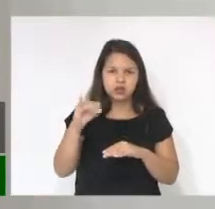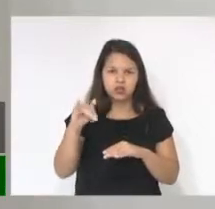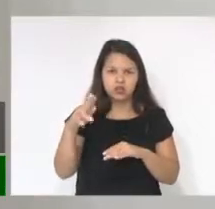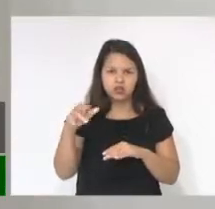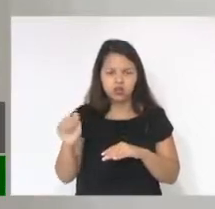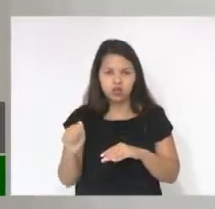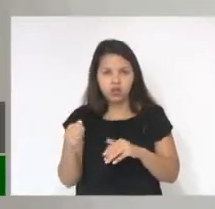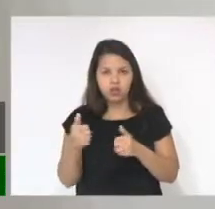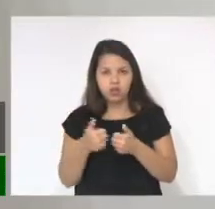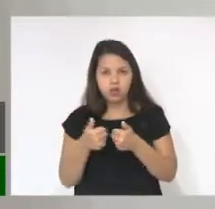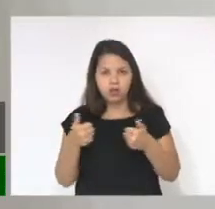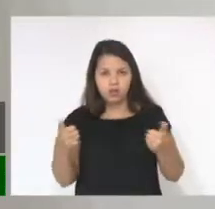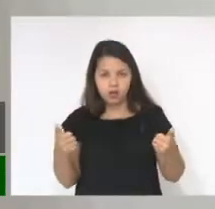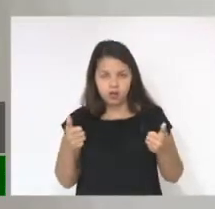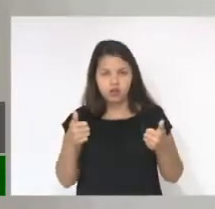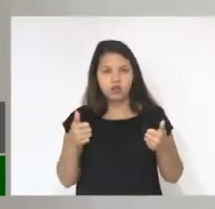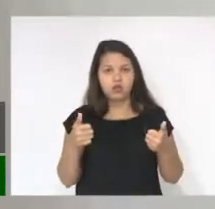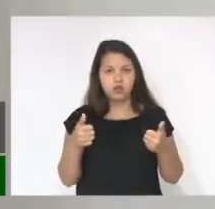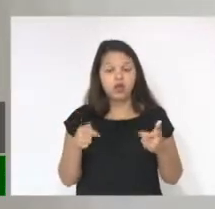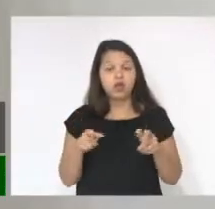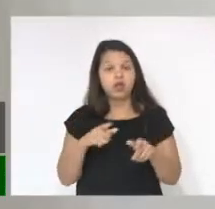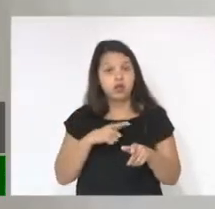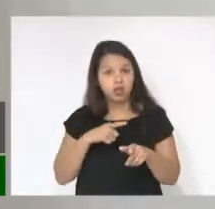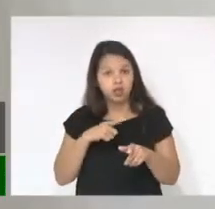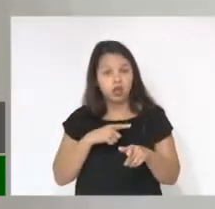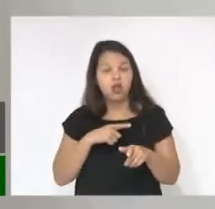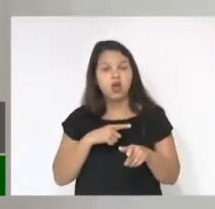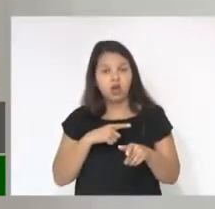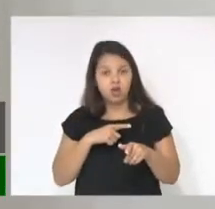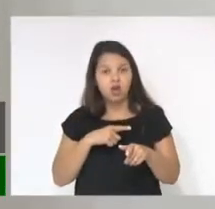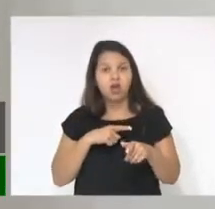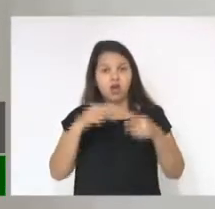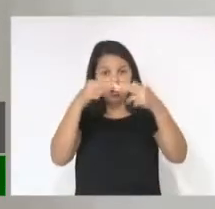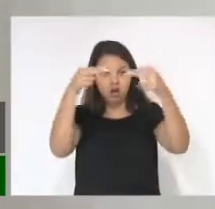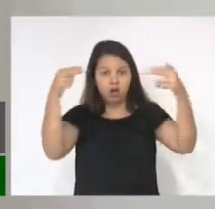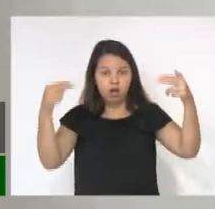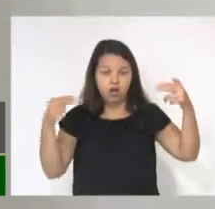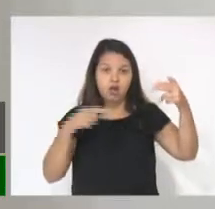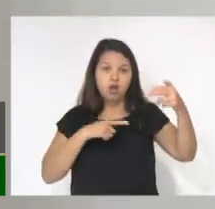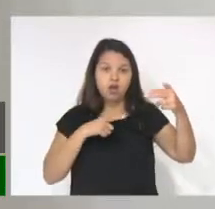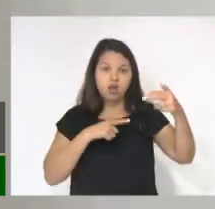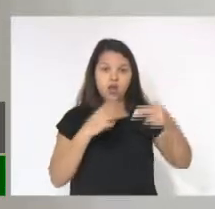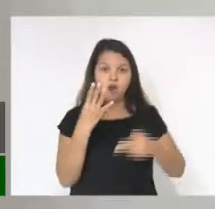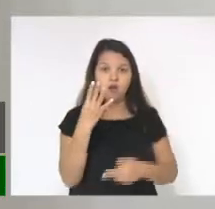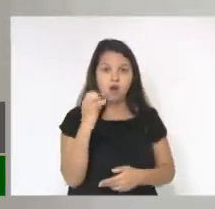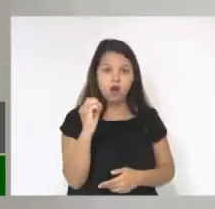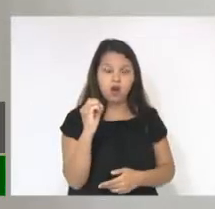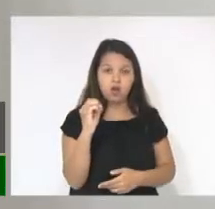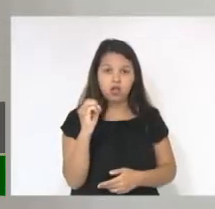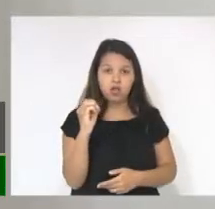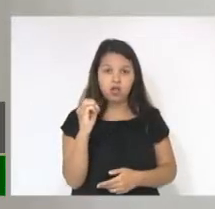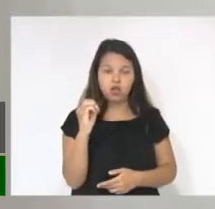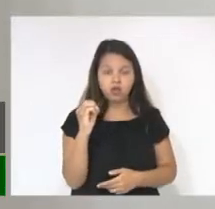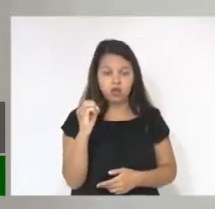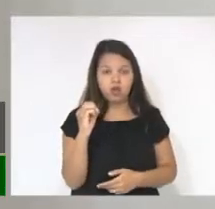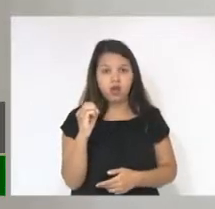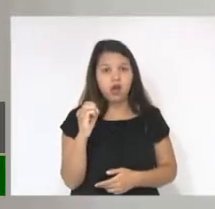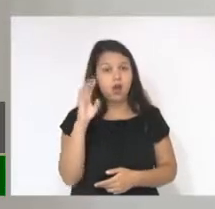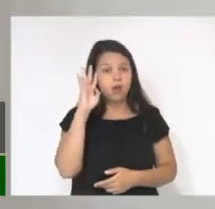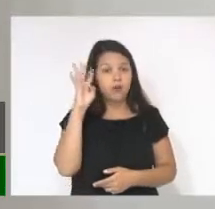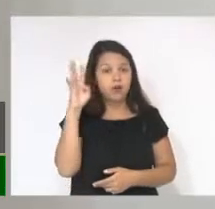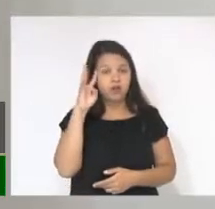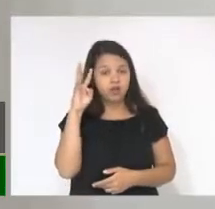próximo a Pouso Redondo, tinha uma lombada eletrônica subindo ali a 40 por hora. Imagina um caminhão carregado, uma